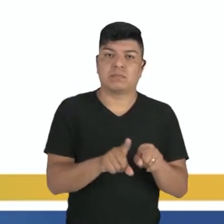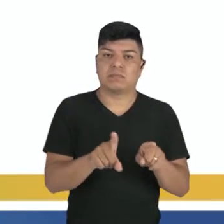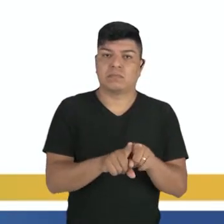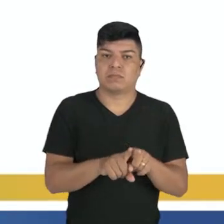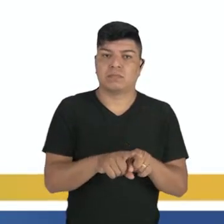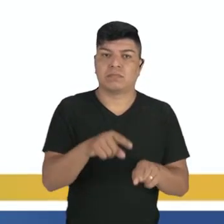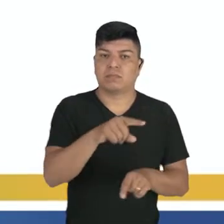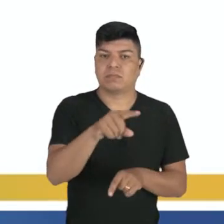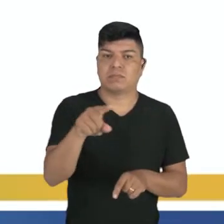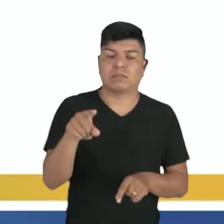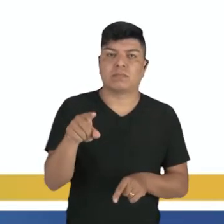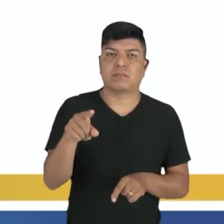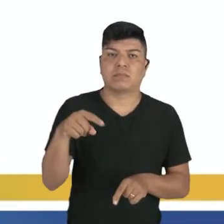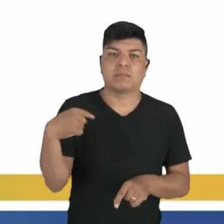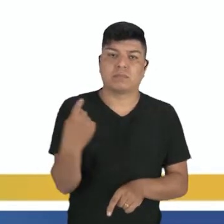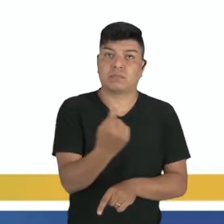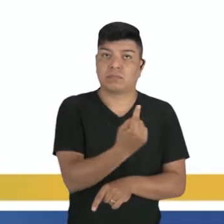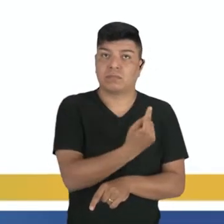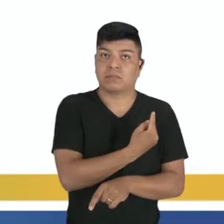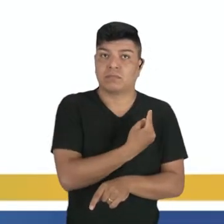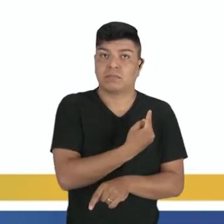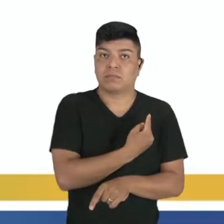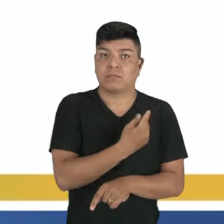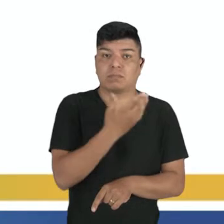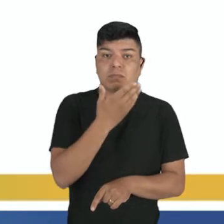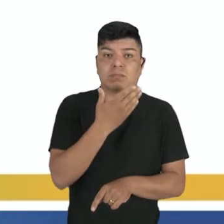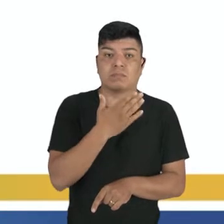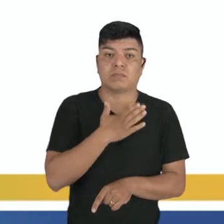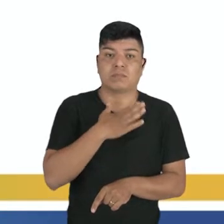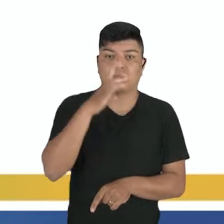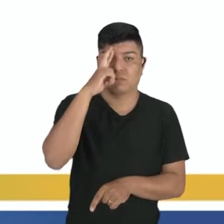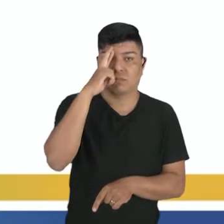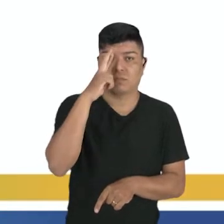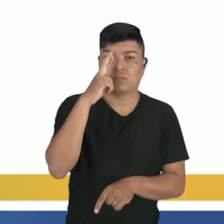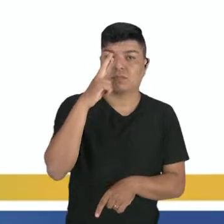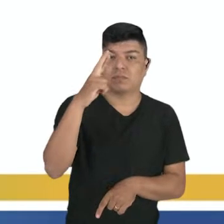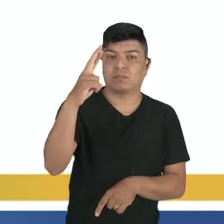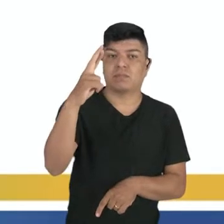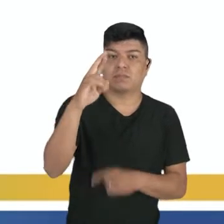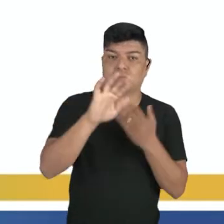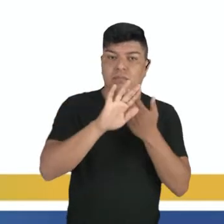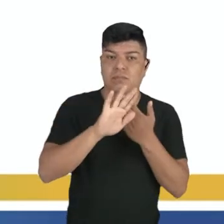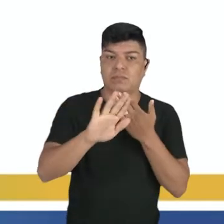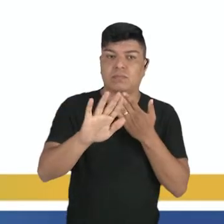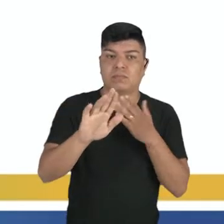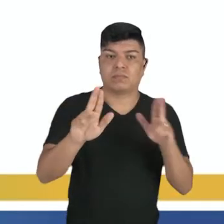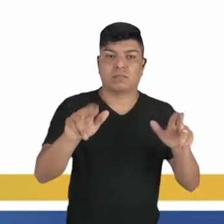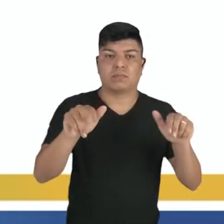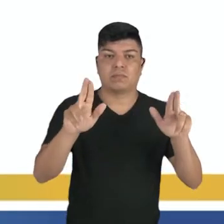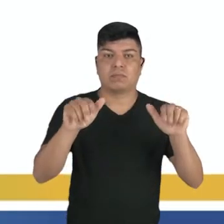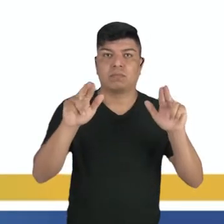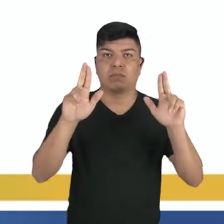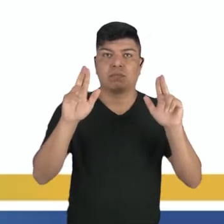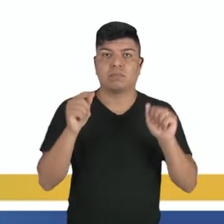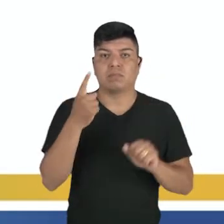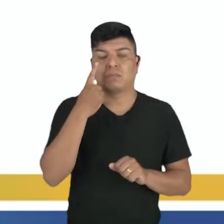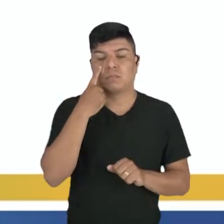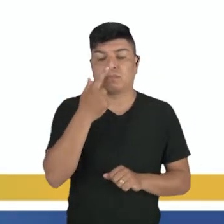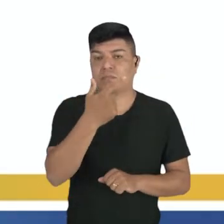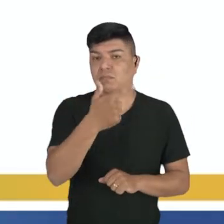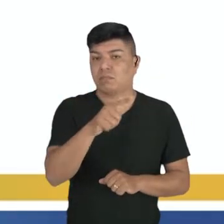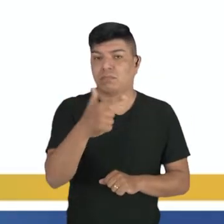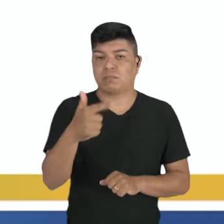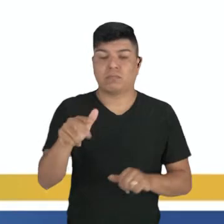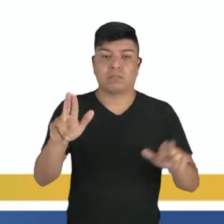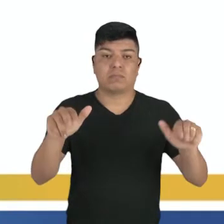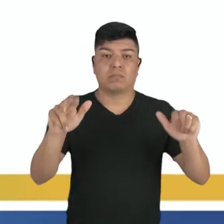vós garvaia, pois eu, minha Senhor, da a faia, nunca de vós houve nem ei